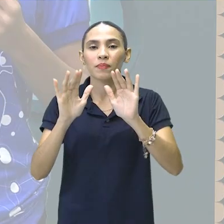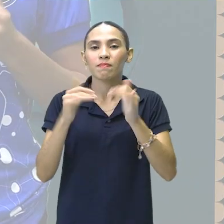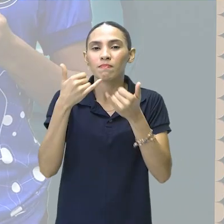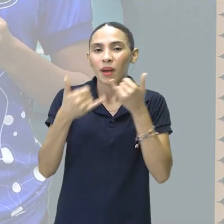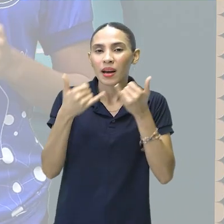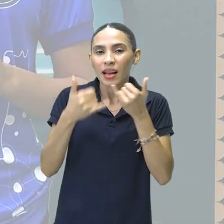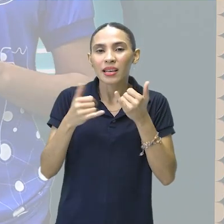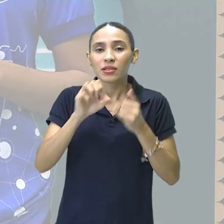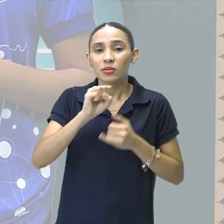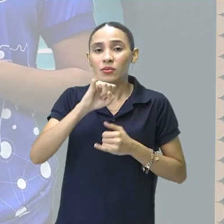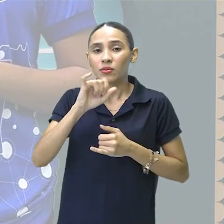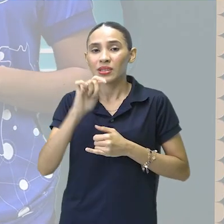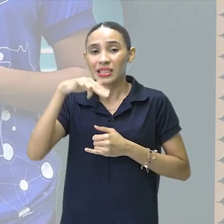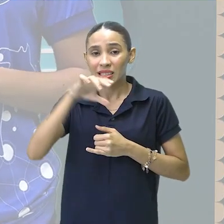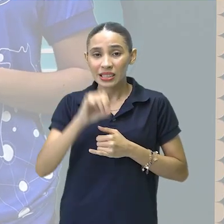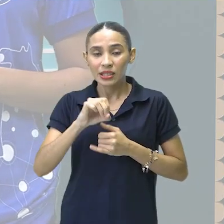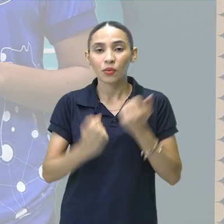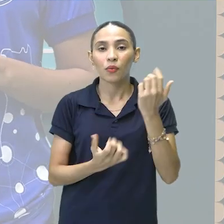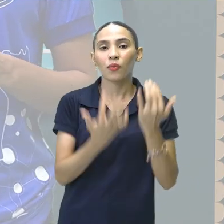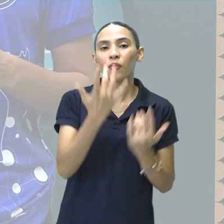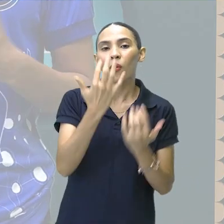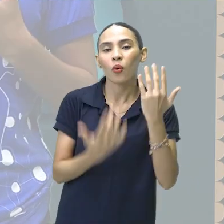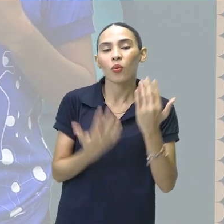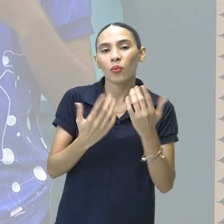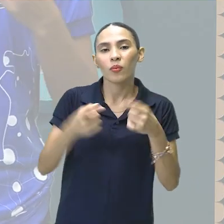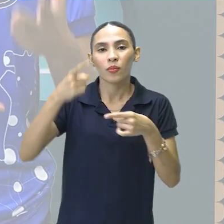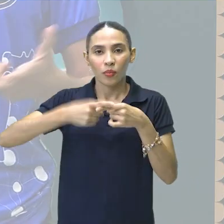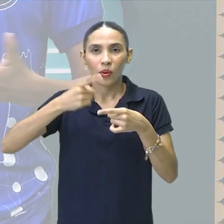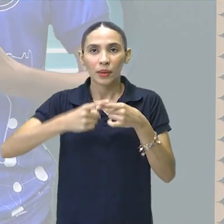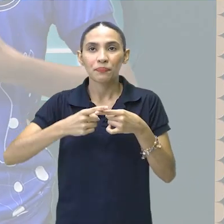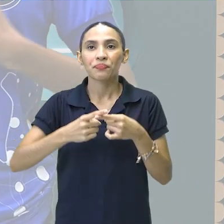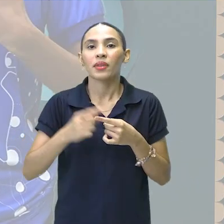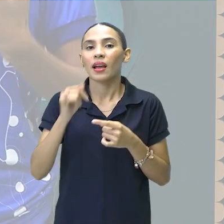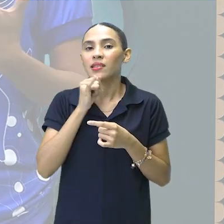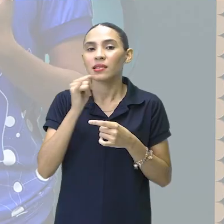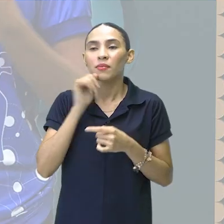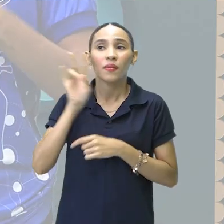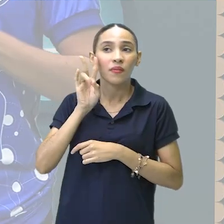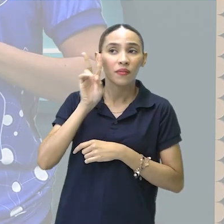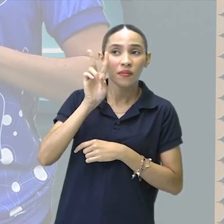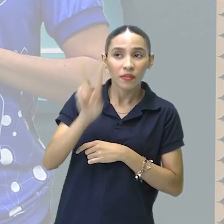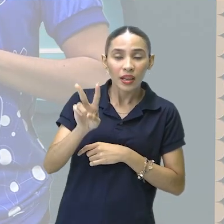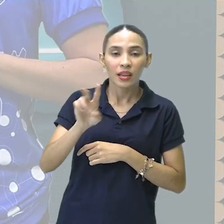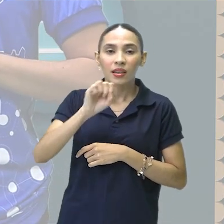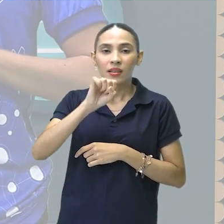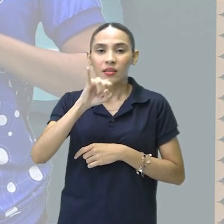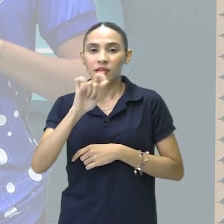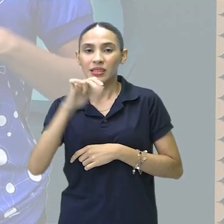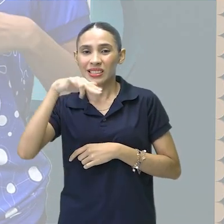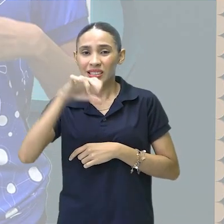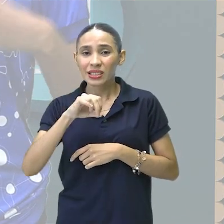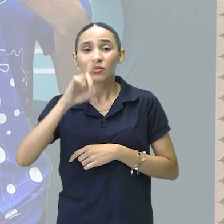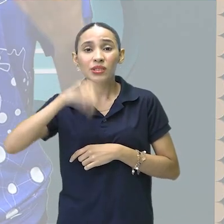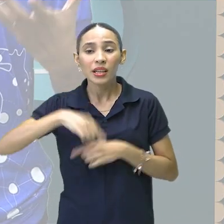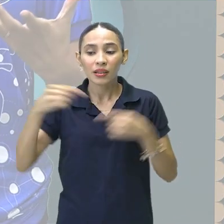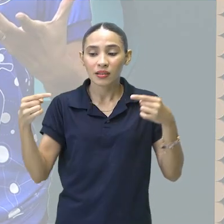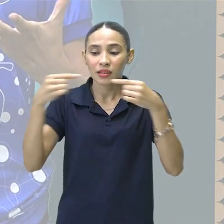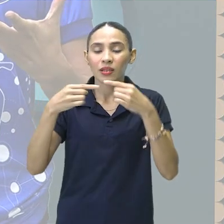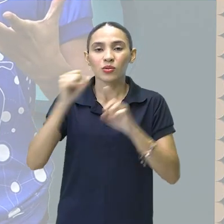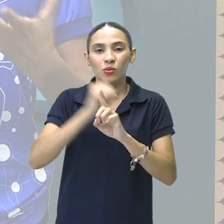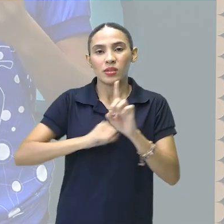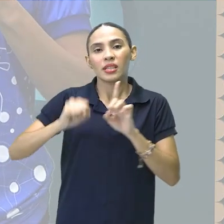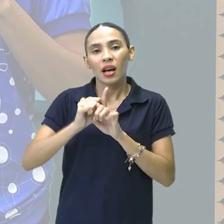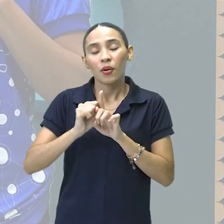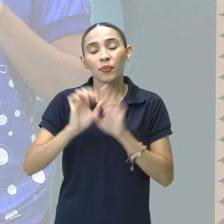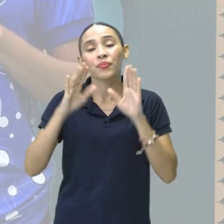como um signo para o fogo. Por quê? Quando a gente olha para esse signo, já é uma convenção